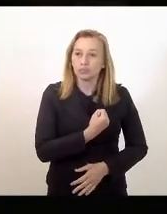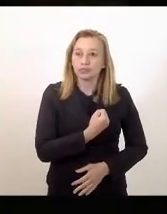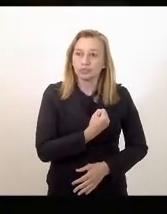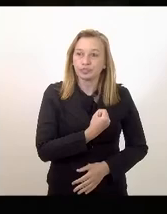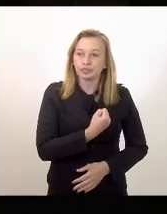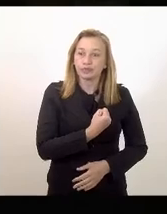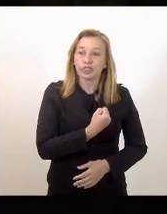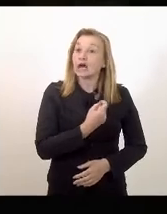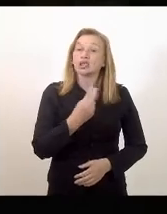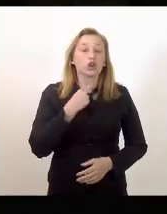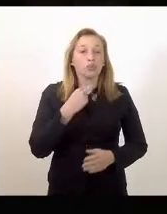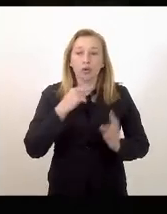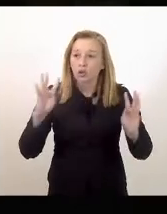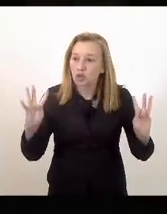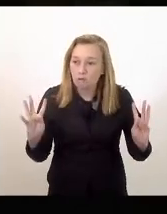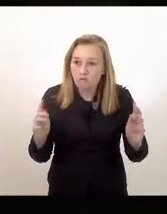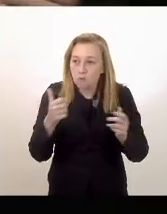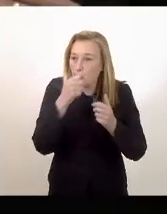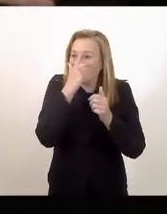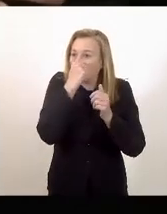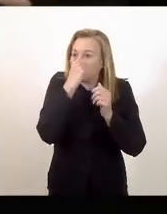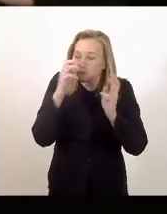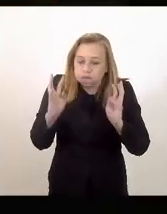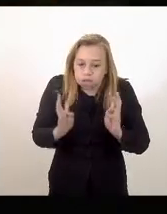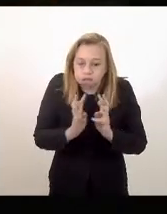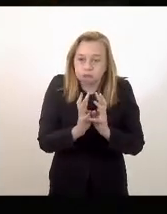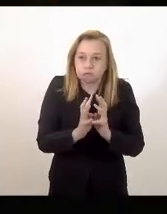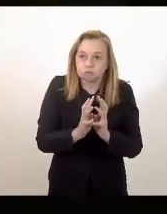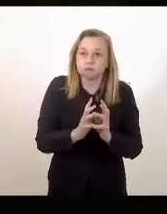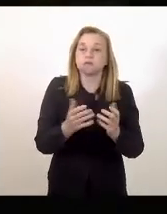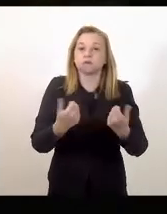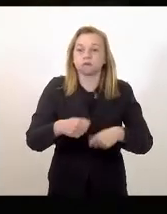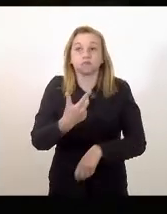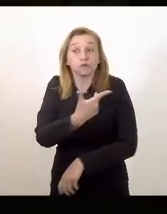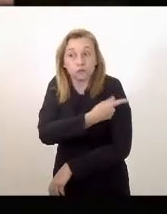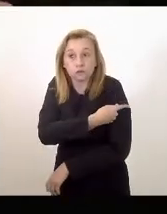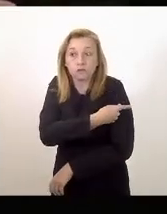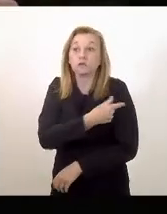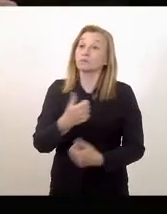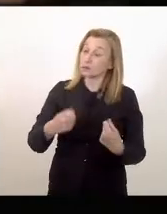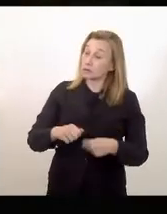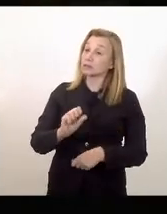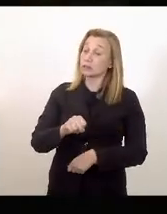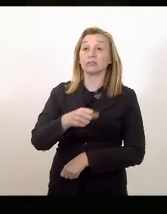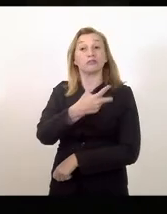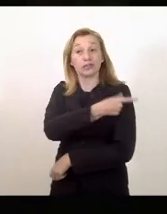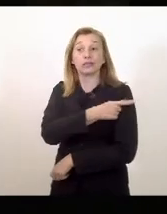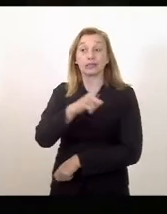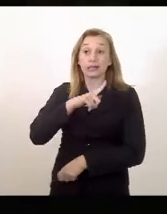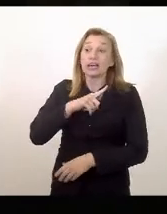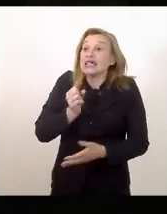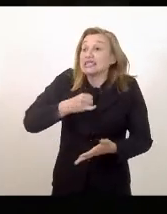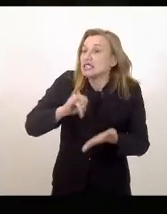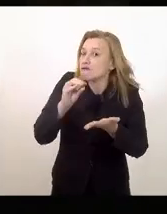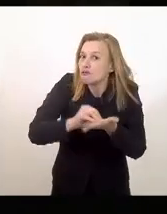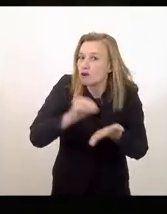é se vacinar. Agora, para se vacinar, tem que ter vacina. E se falta